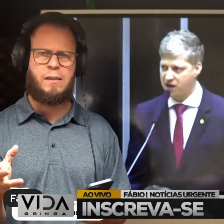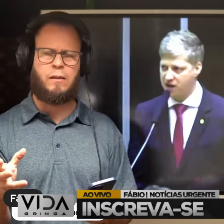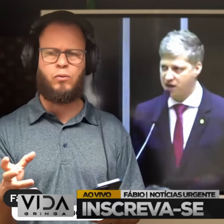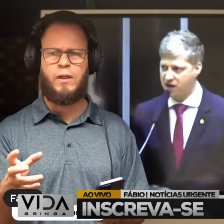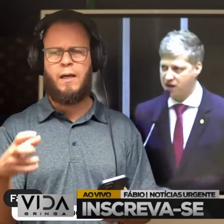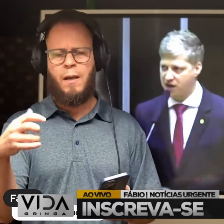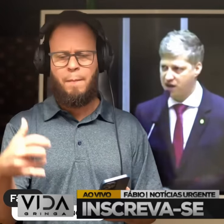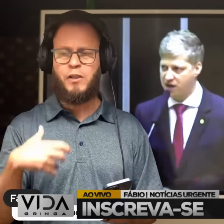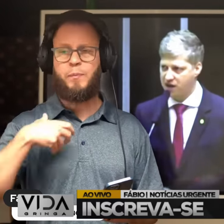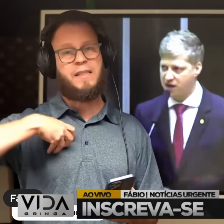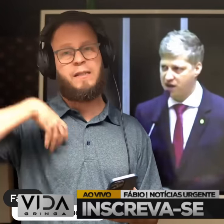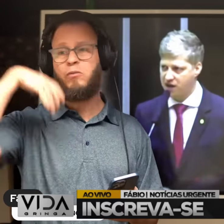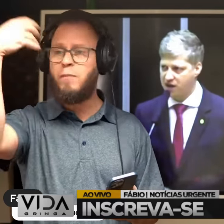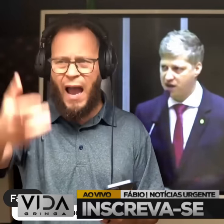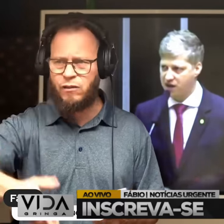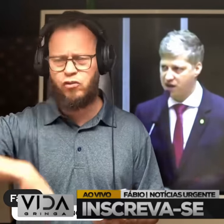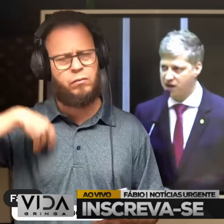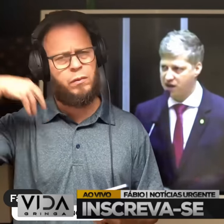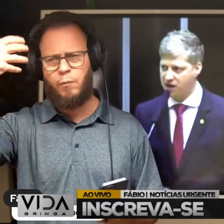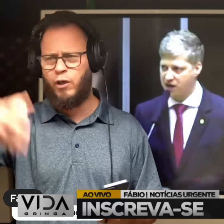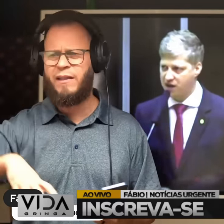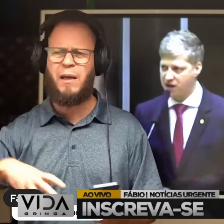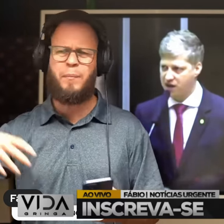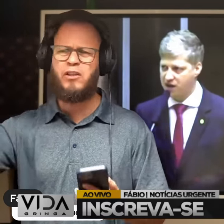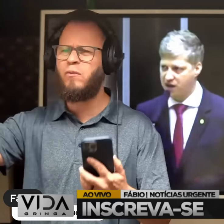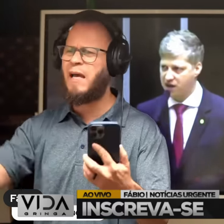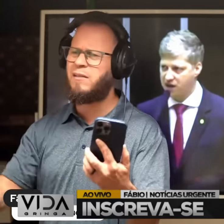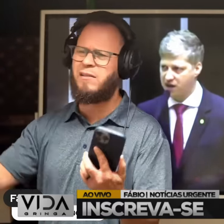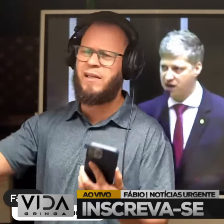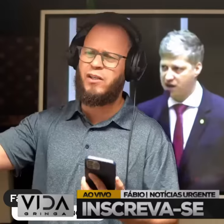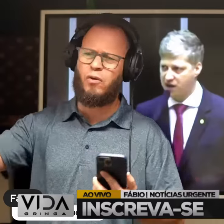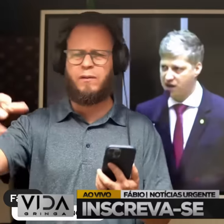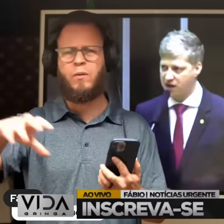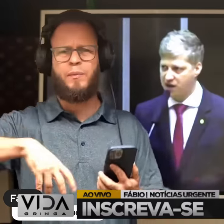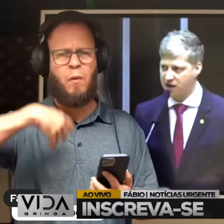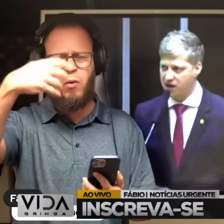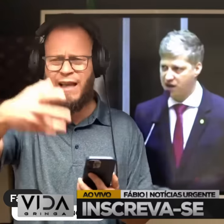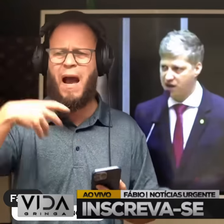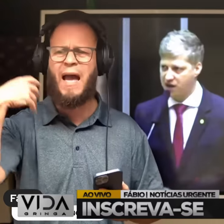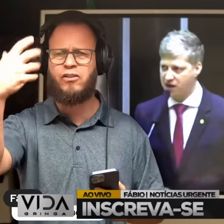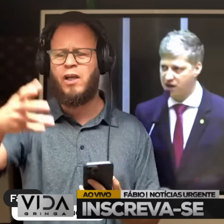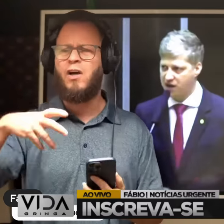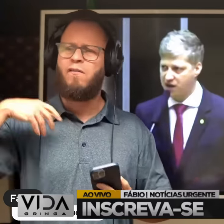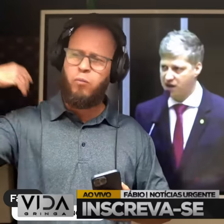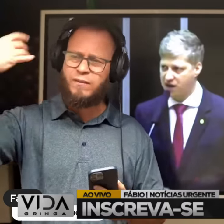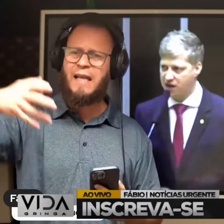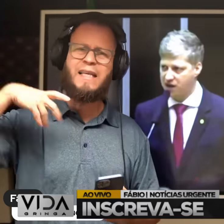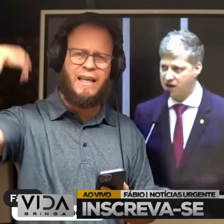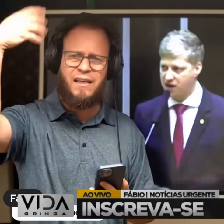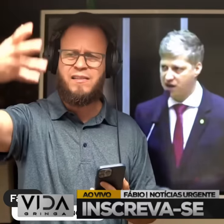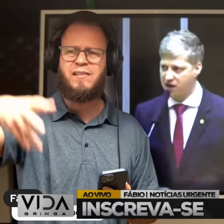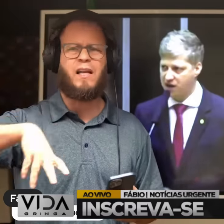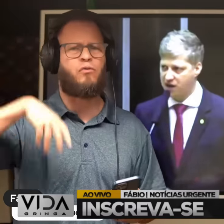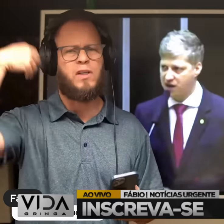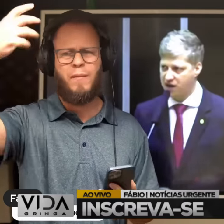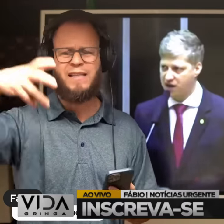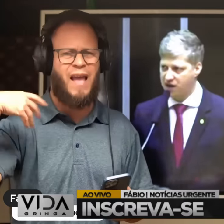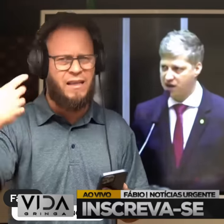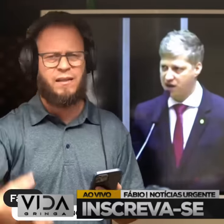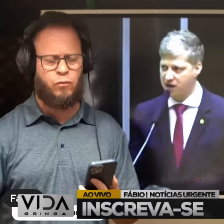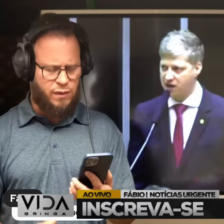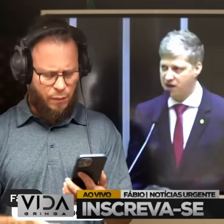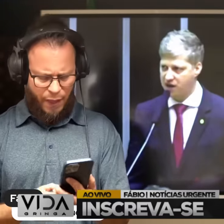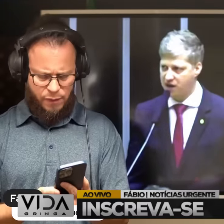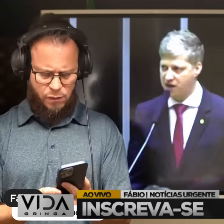essa assinatura, mas precisamos de mais. Porque, de repente, um cara diz, então vamos botar mais. Vamos botar ali 15 assinaturas mais,